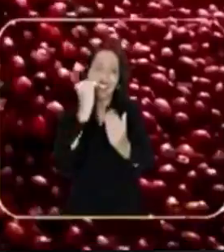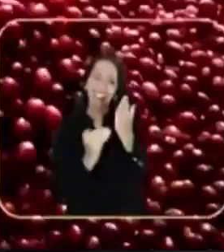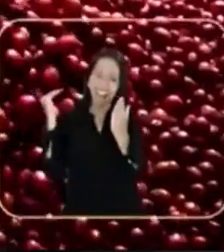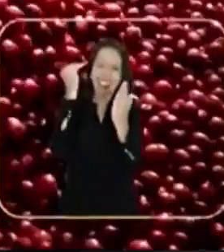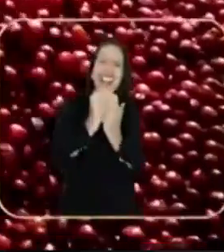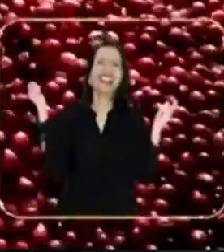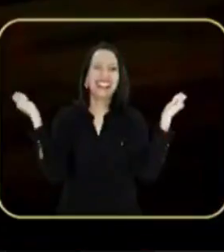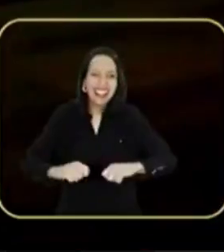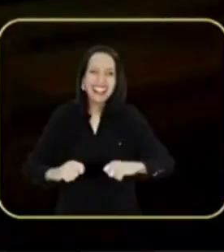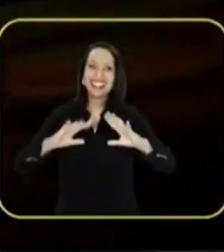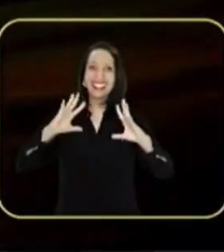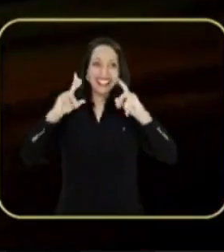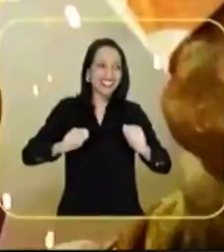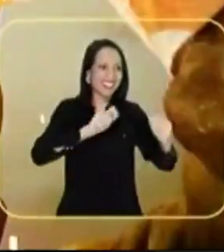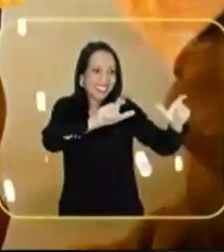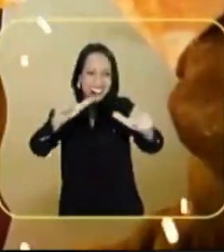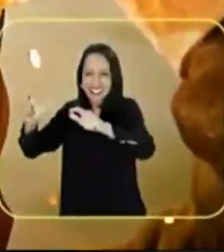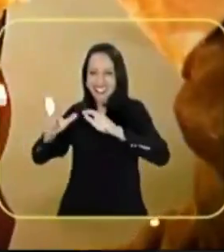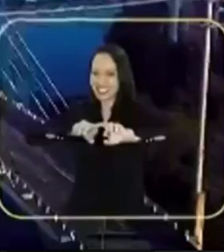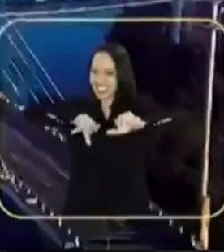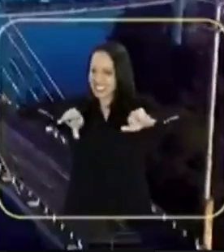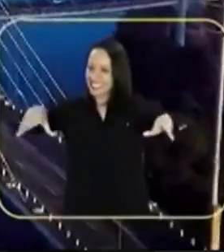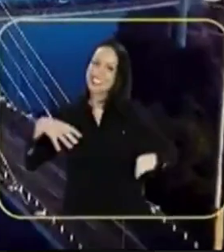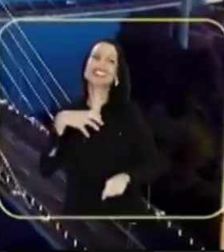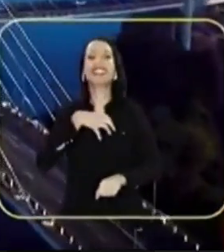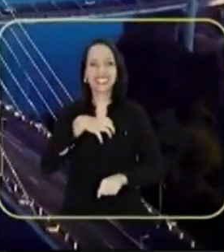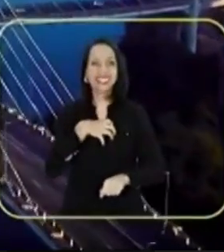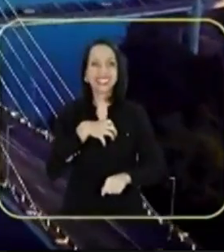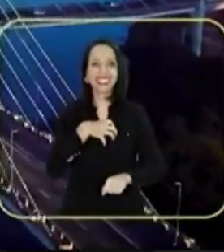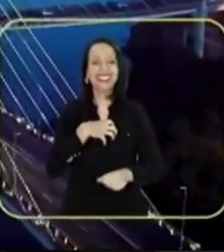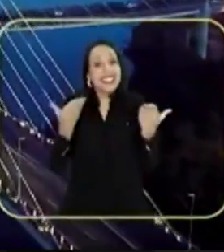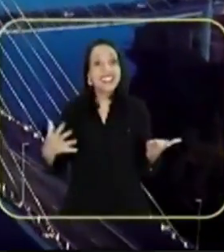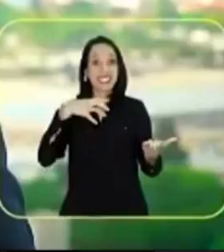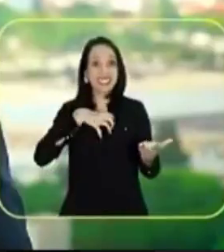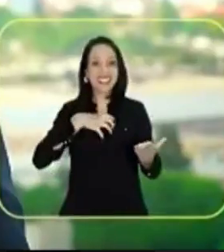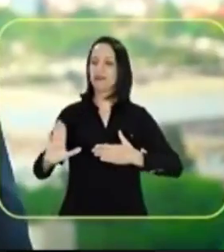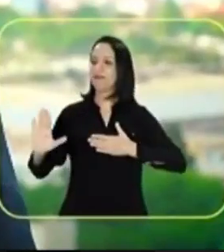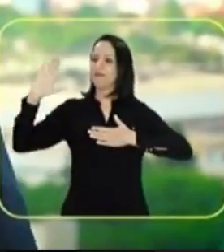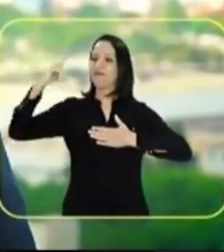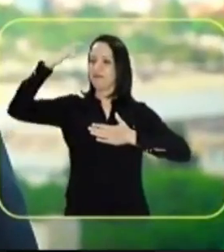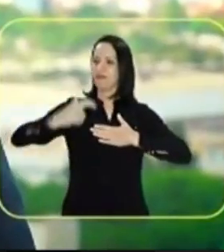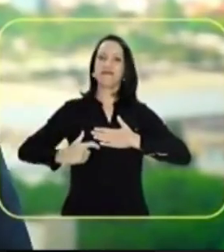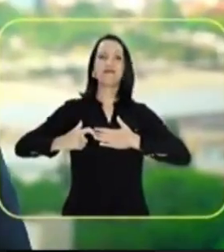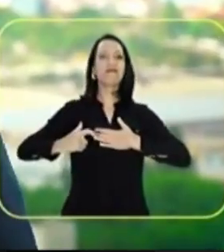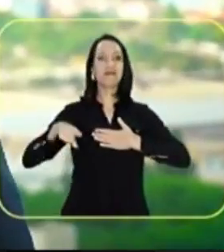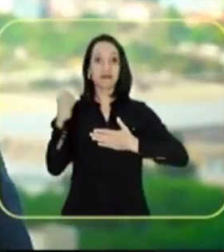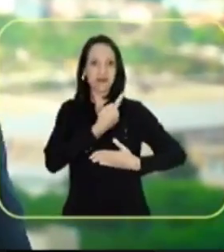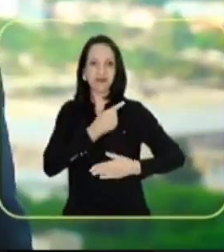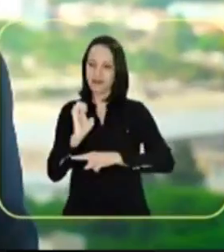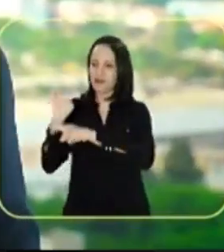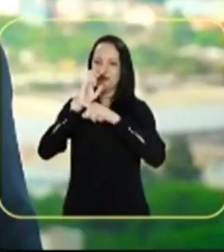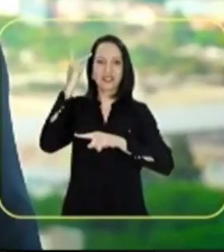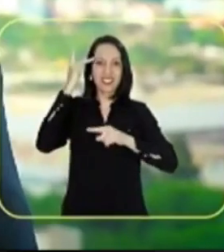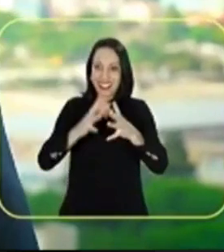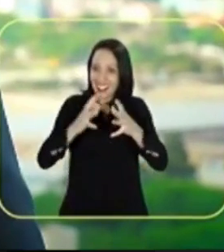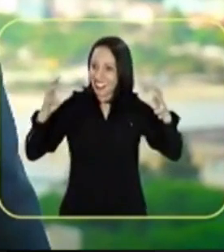que São Paulo pode muito mais, em todas as áreas e de todas as formas. Foi para isso que eu me candidatei, para que o